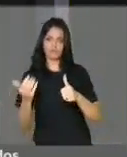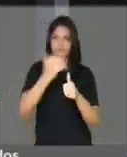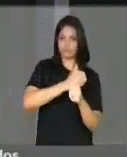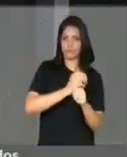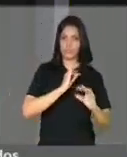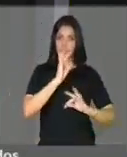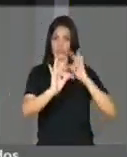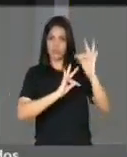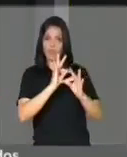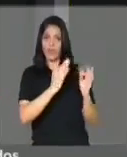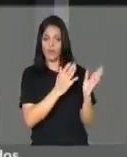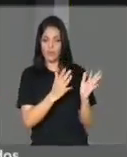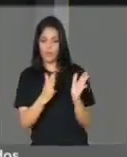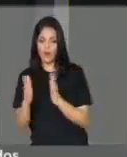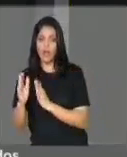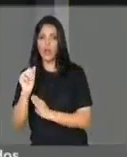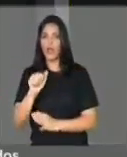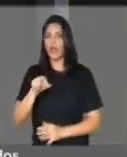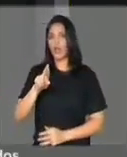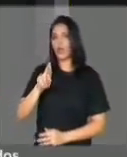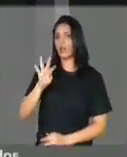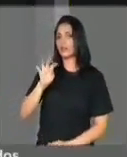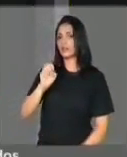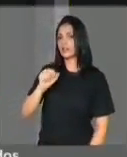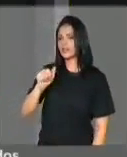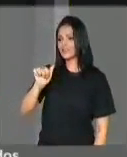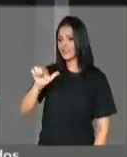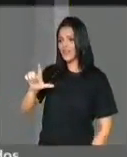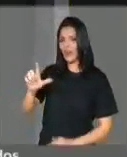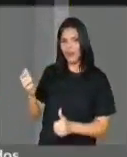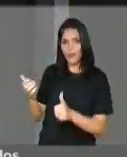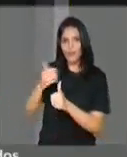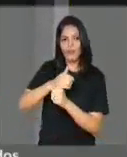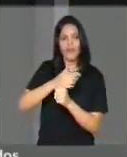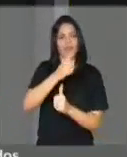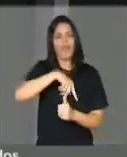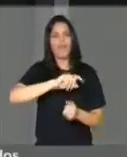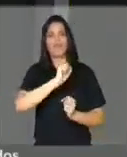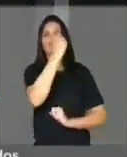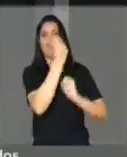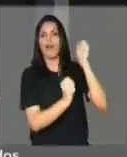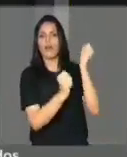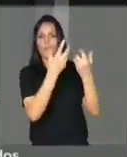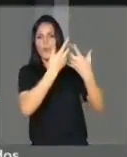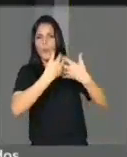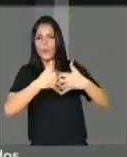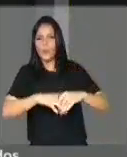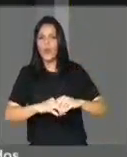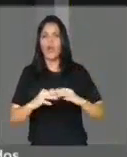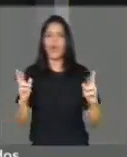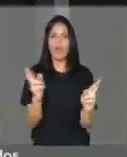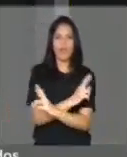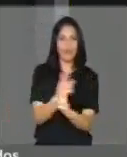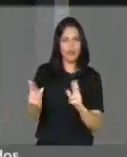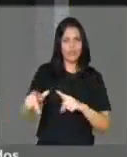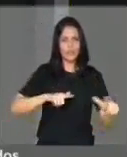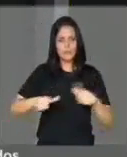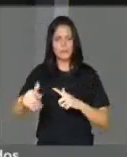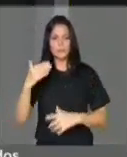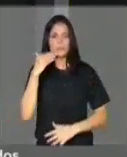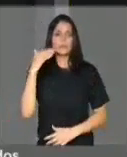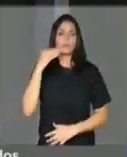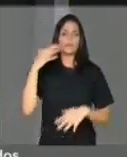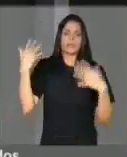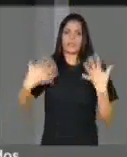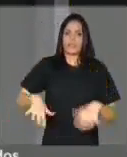processos artesanais pelo sistema fabril. Começava ali uma série de distorções nas relações de trabalho, como